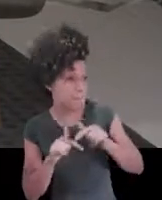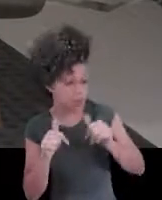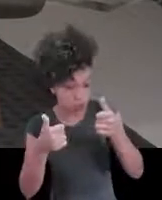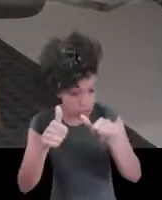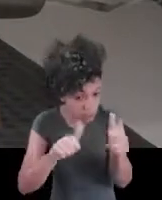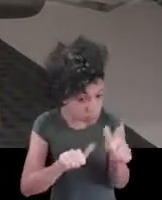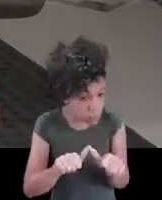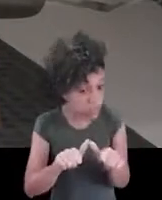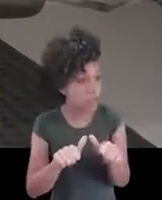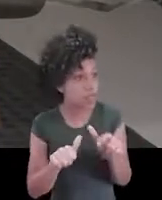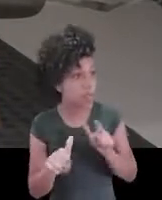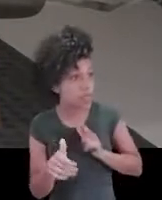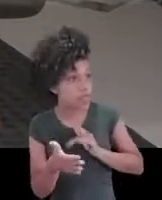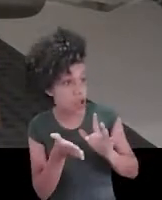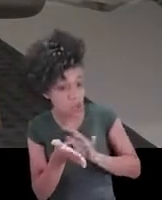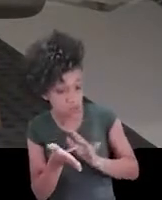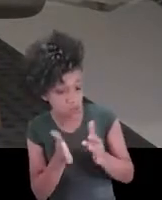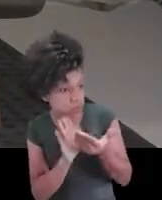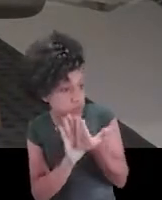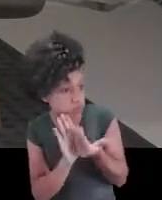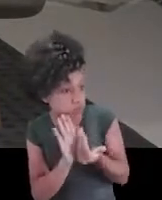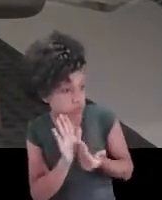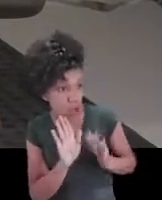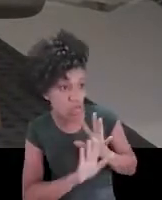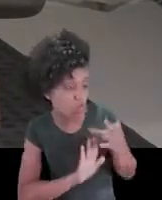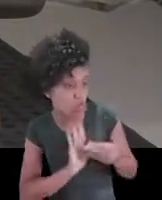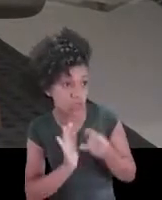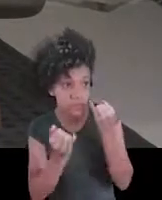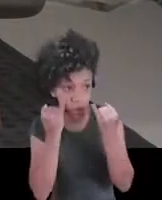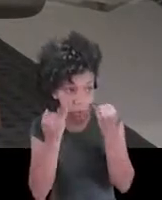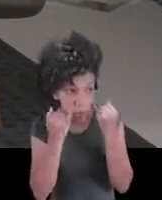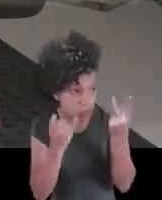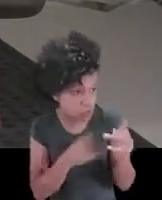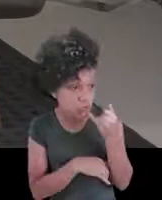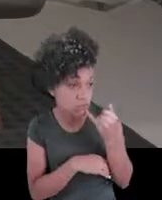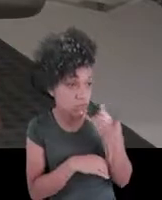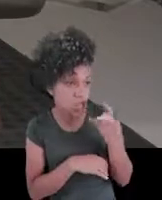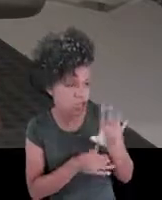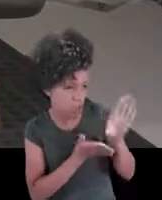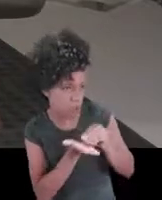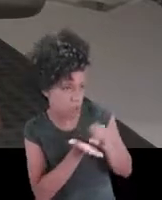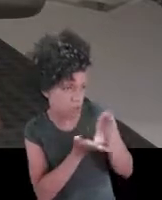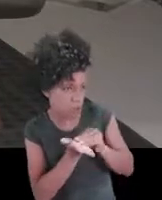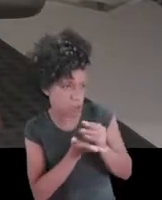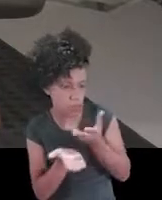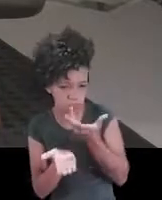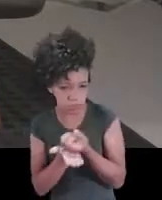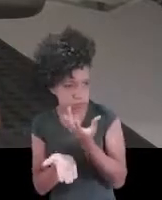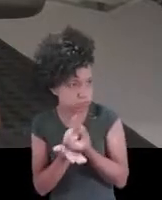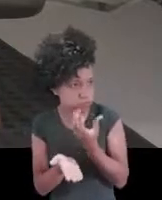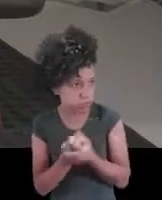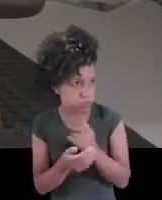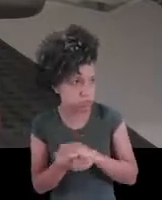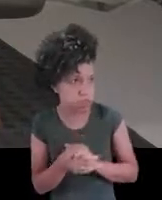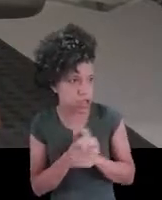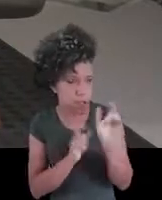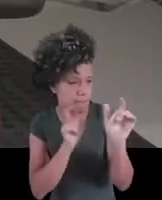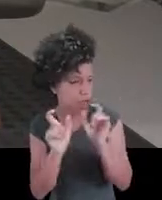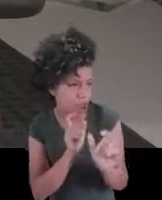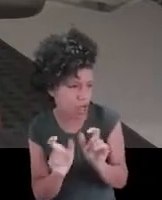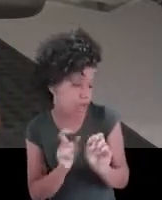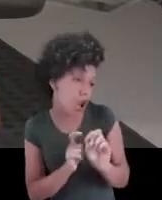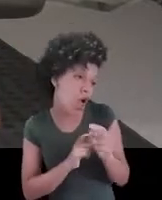digital que eu chupo tudo Tiro tudo todas as informações deixavam só copio e aí eu vou colocando sua